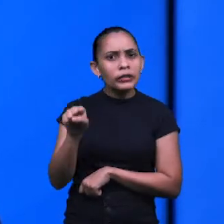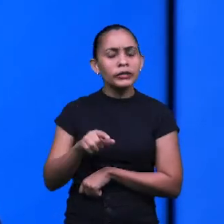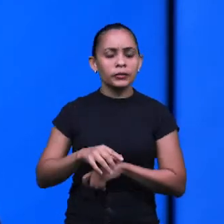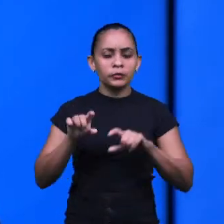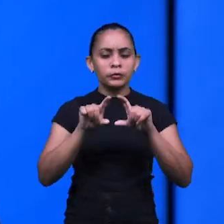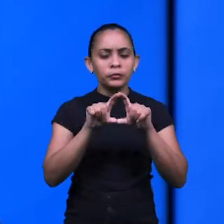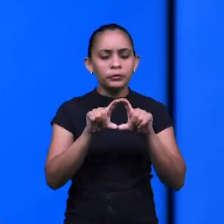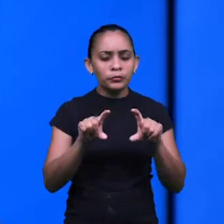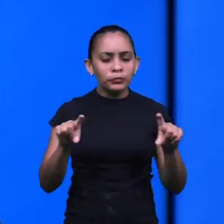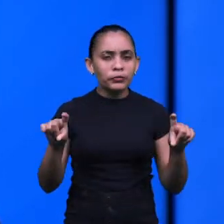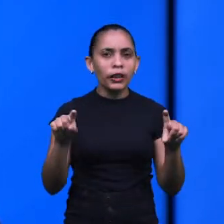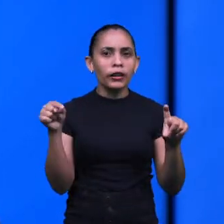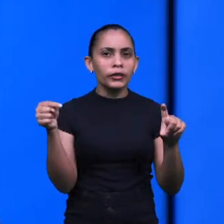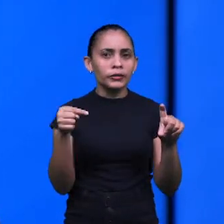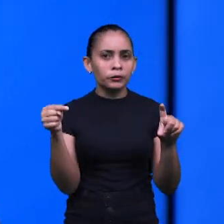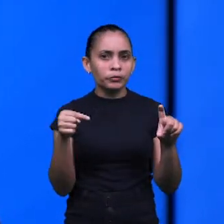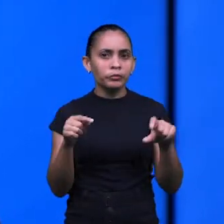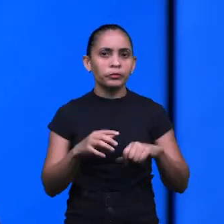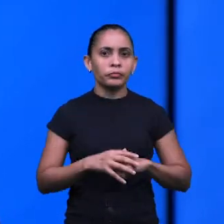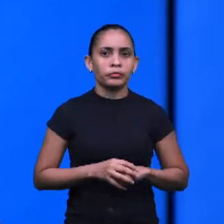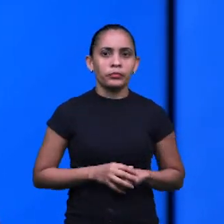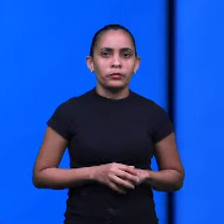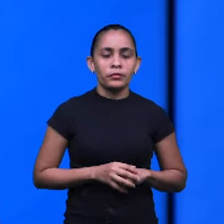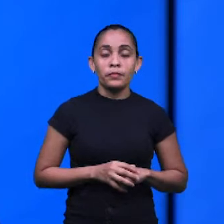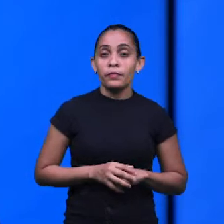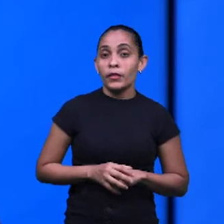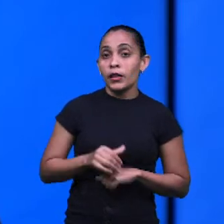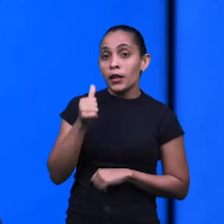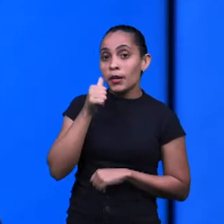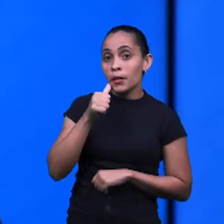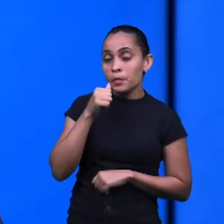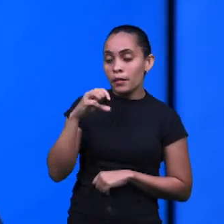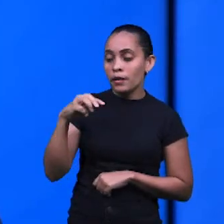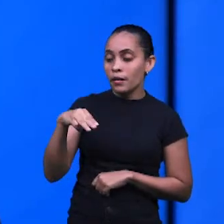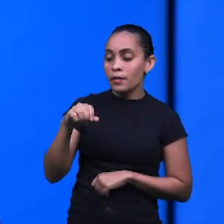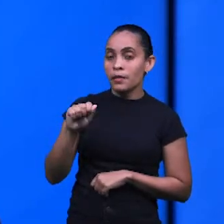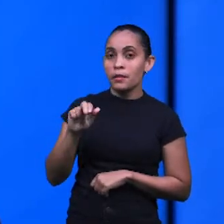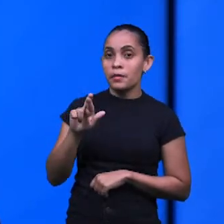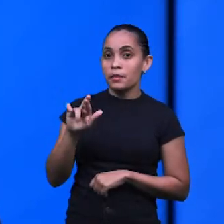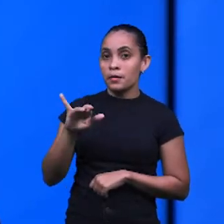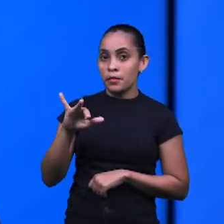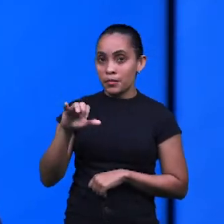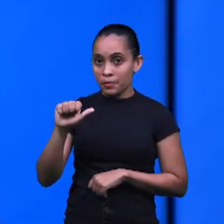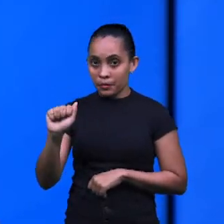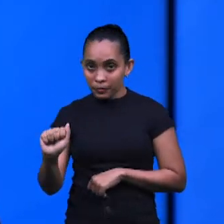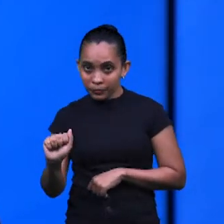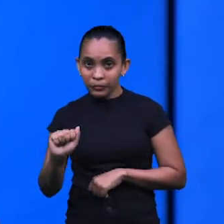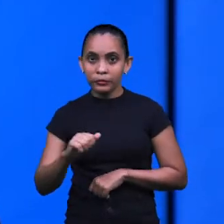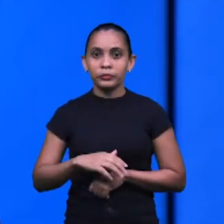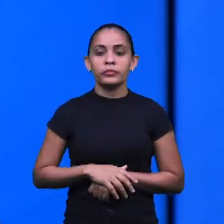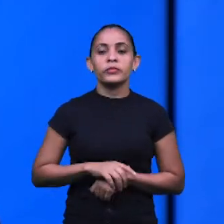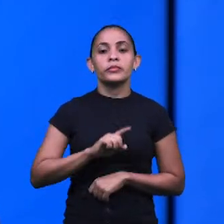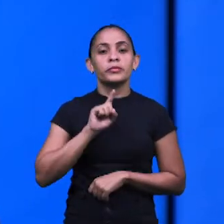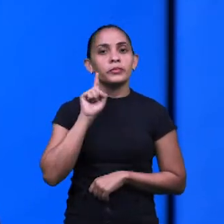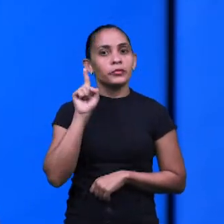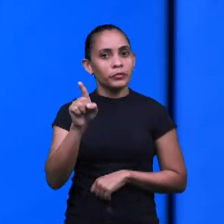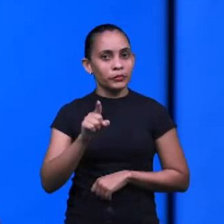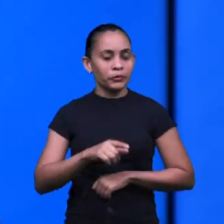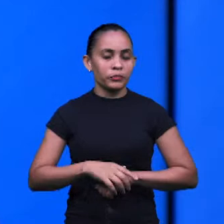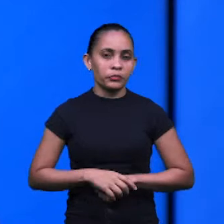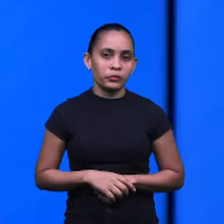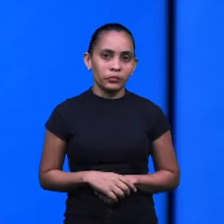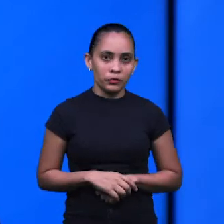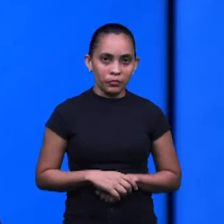escrita pela nossa irmã Maria José de Assunção Pinheiro, da nossa igreja em Taquaralto, em Tocantins, no estado